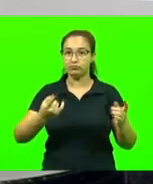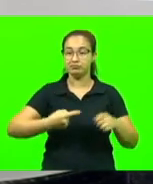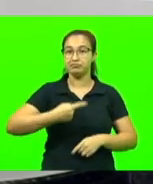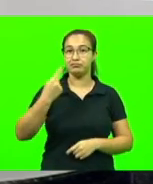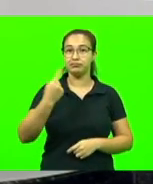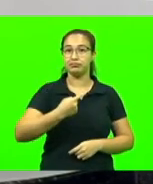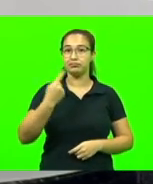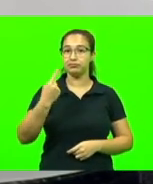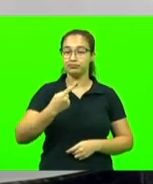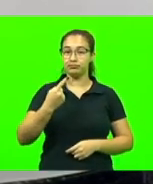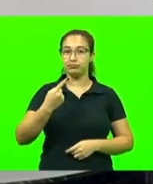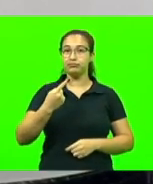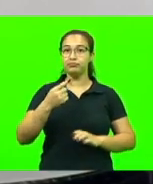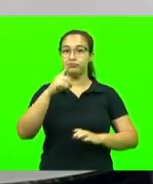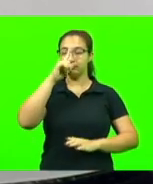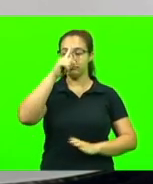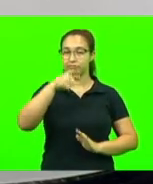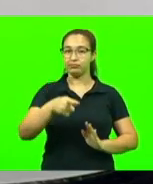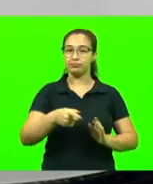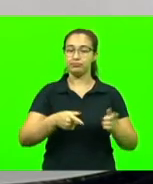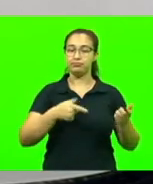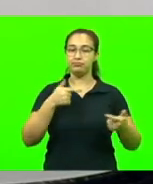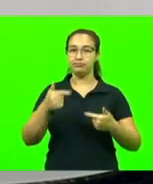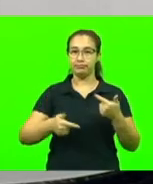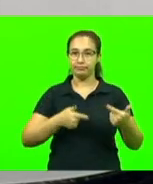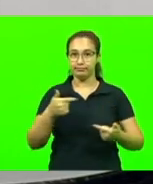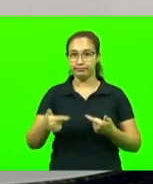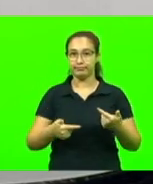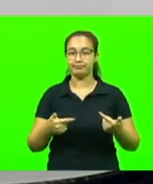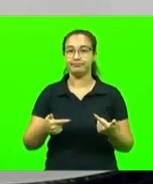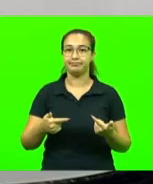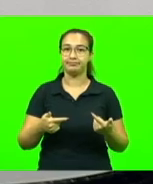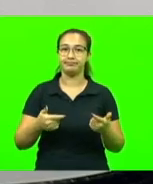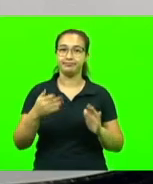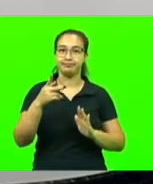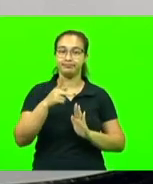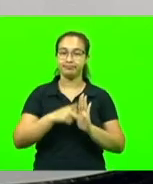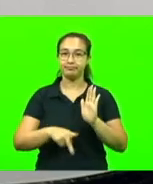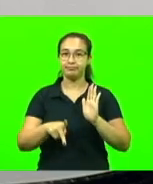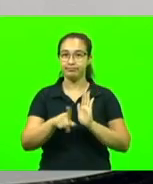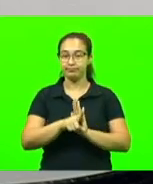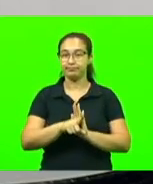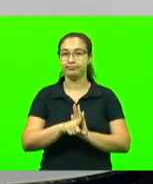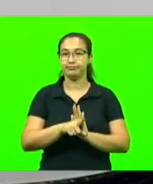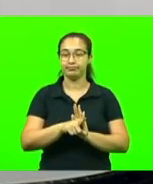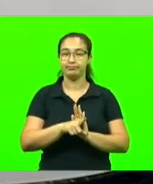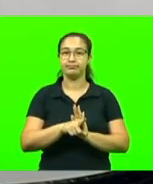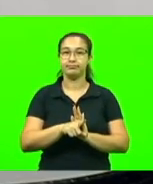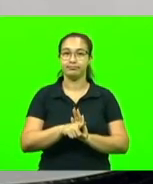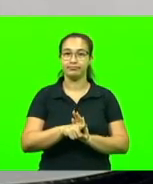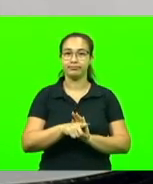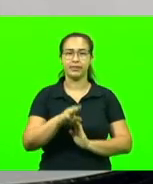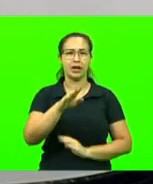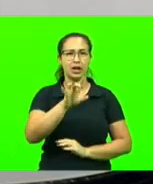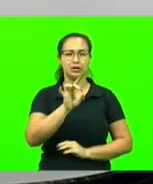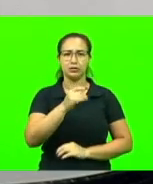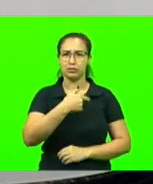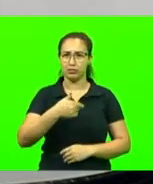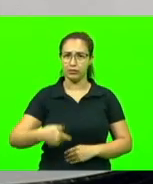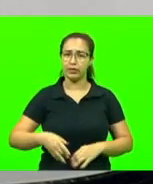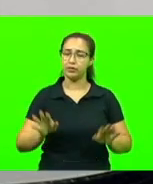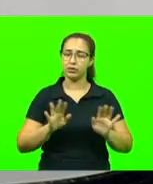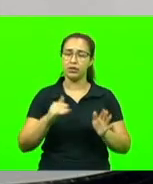ações para o Plano Mil. Então, eu quero aqui deixar registrada a minha homenagem, não apenas ao governador Moisés, mas ao secretário Paulo